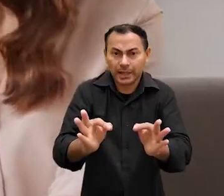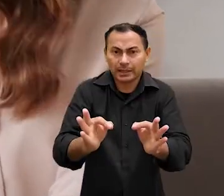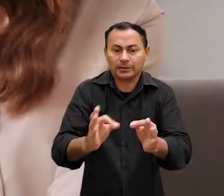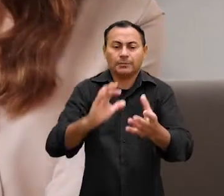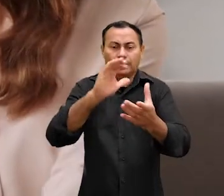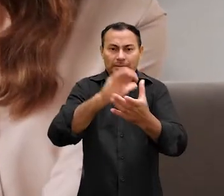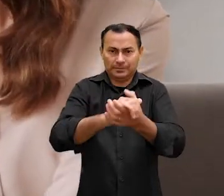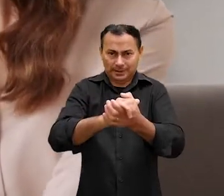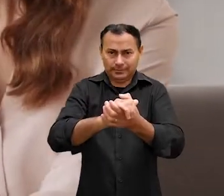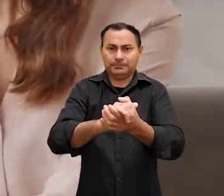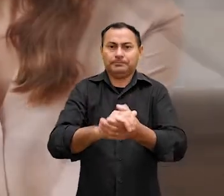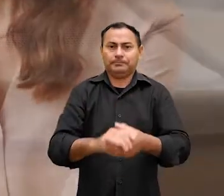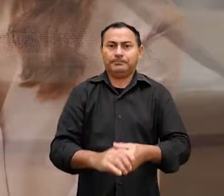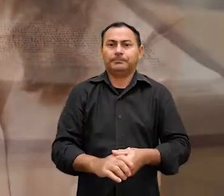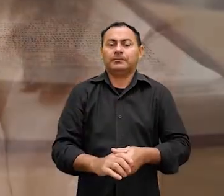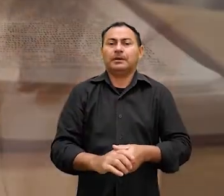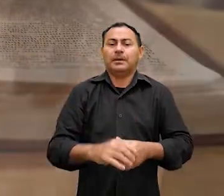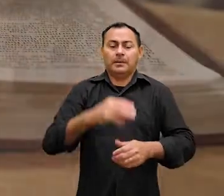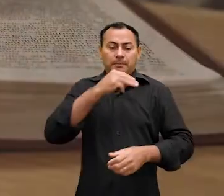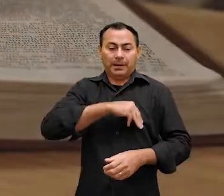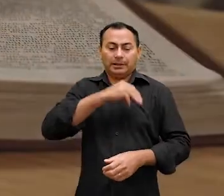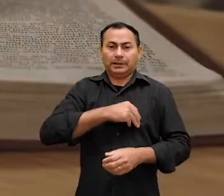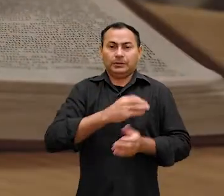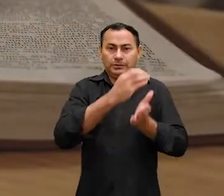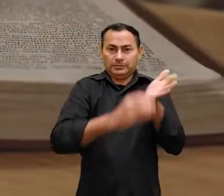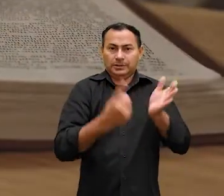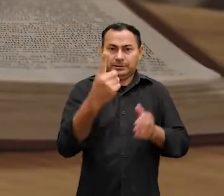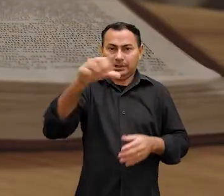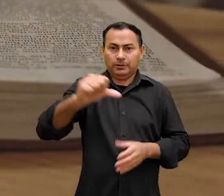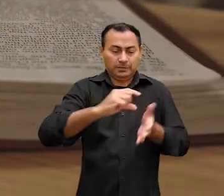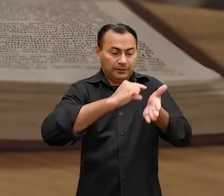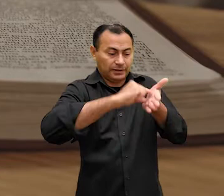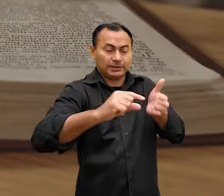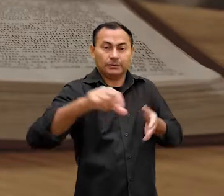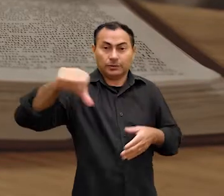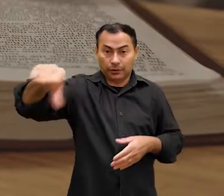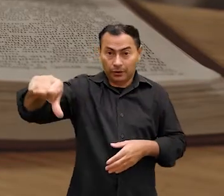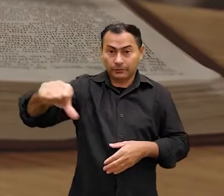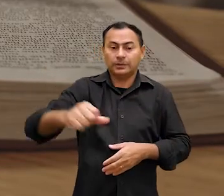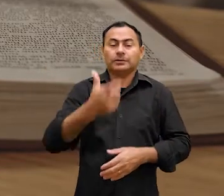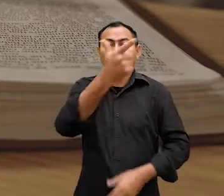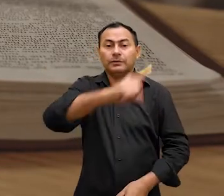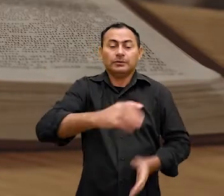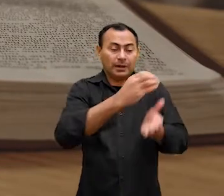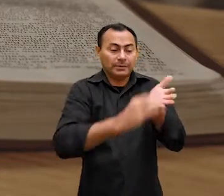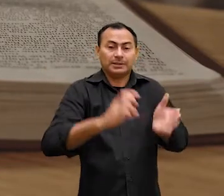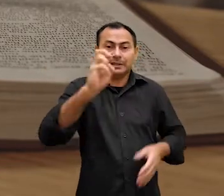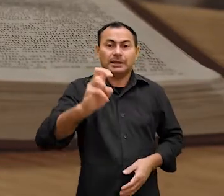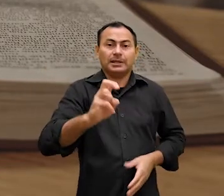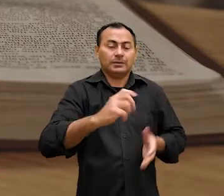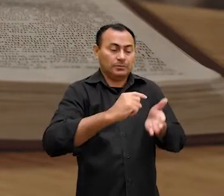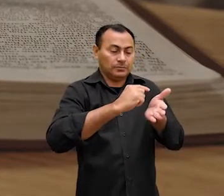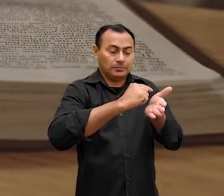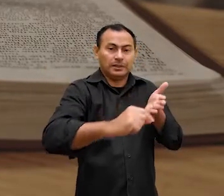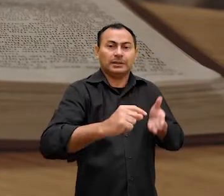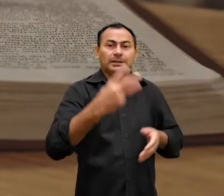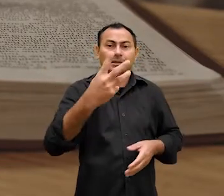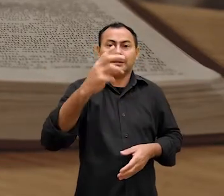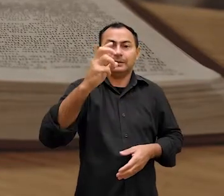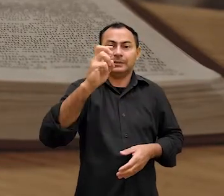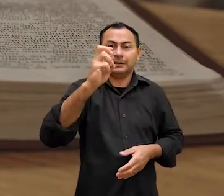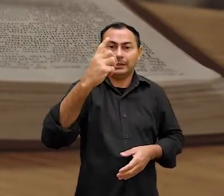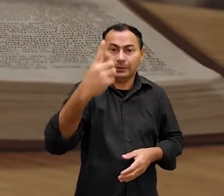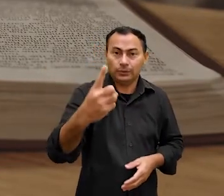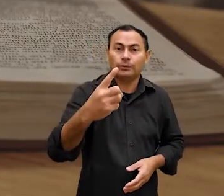o casamento. Em Mateus capítulo 19, versículo 9 e novamente no capítulo 5, versículo 31 e